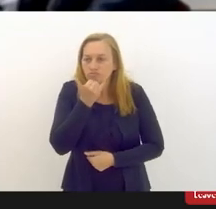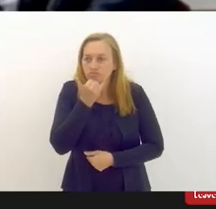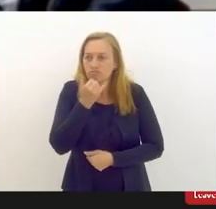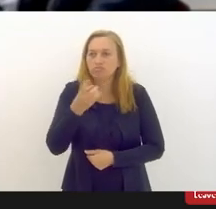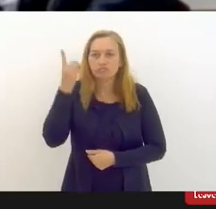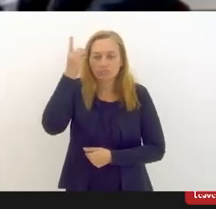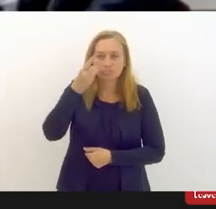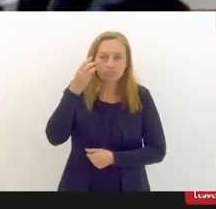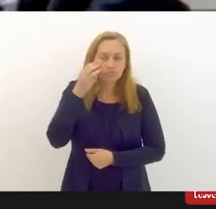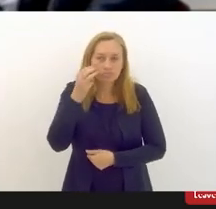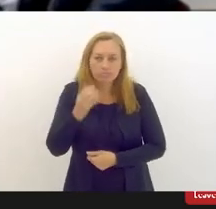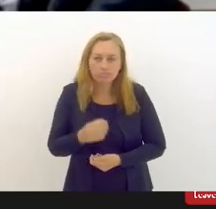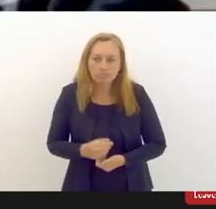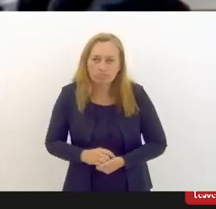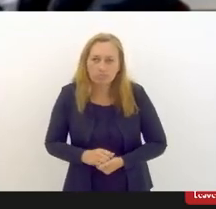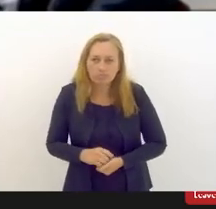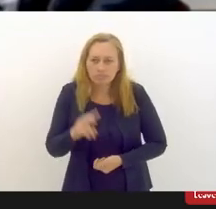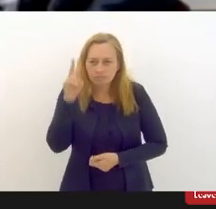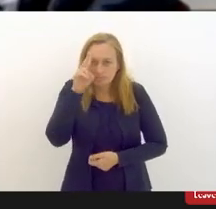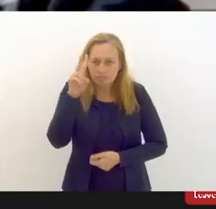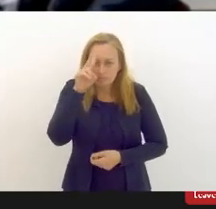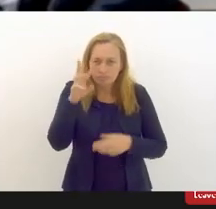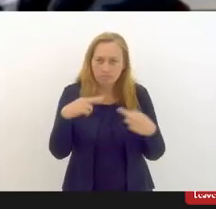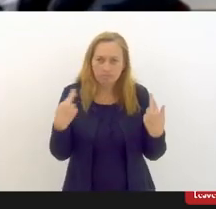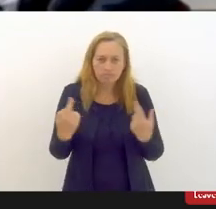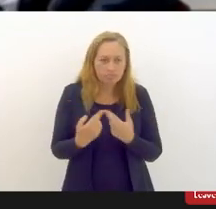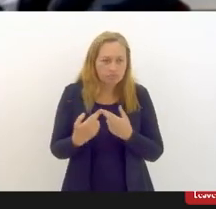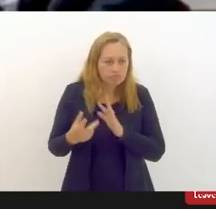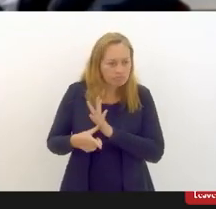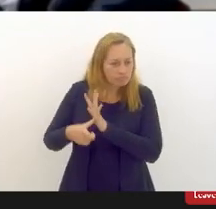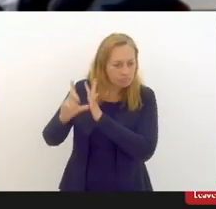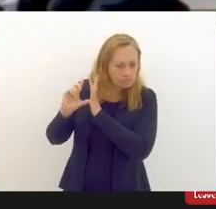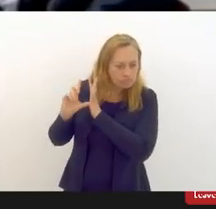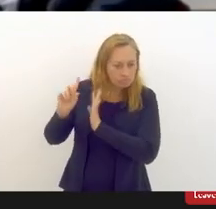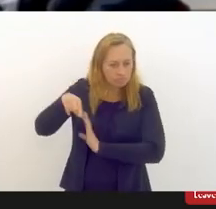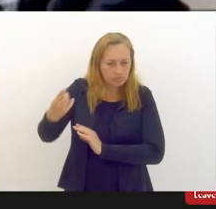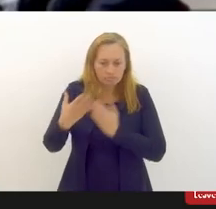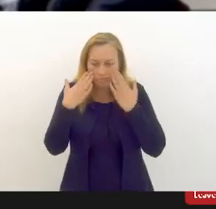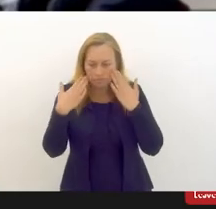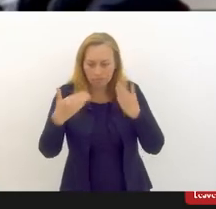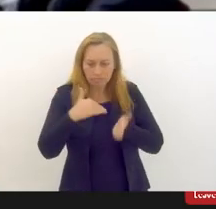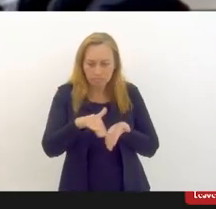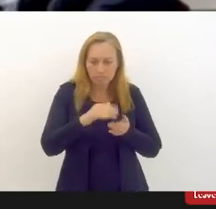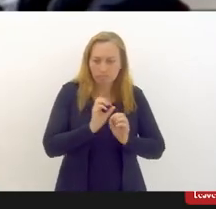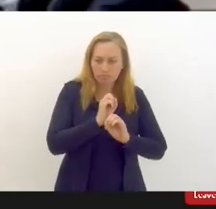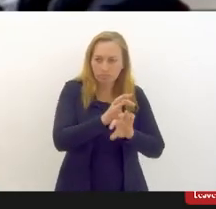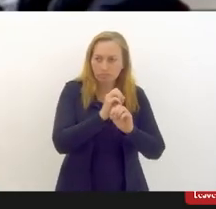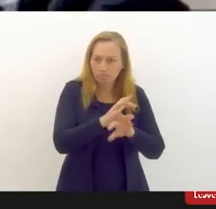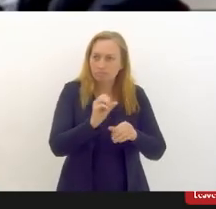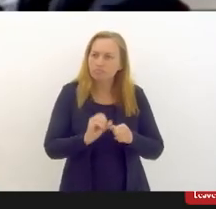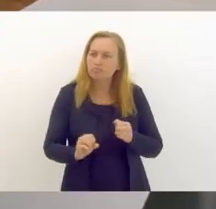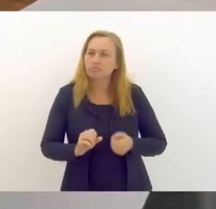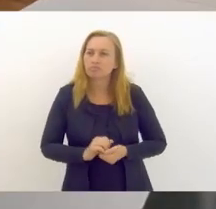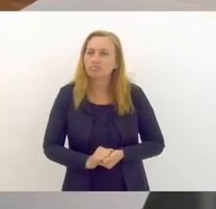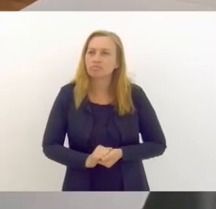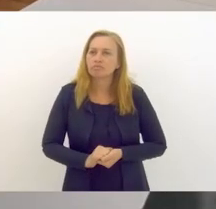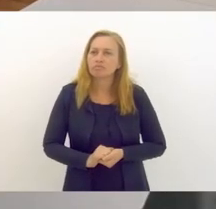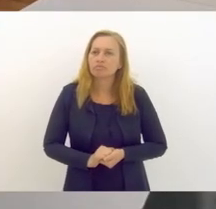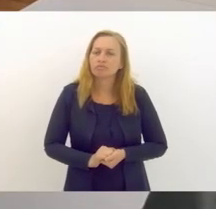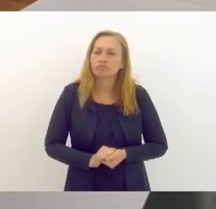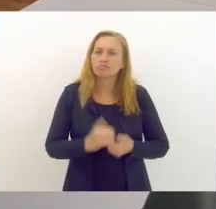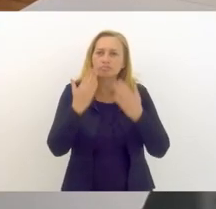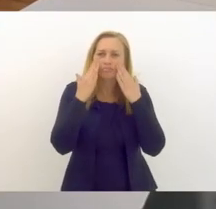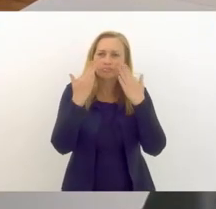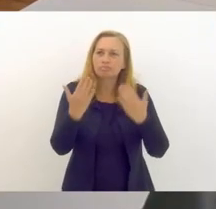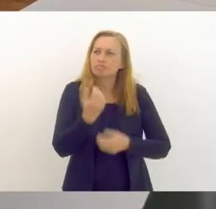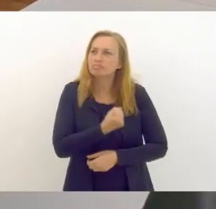deputado Valdec. Eu me lembro em audiência anterior, numa outra apresentação que a SEDUC nos fez aqui, nos foi